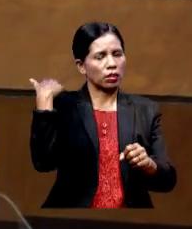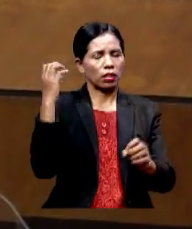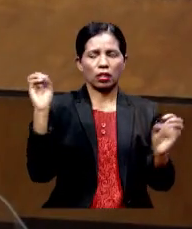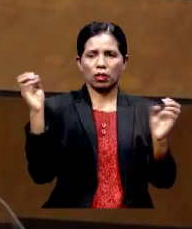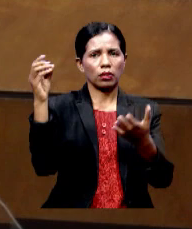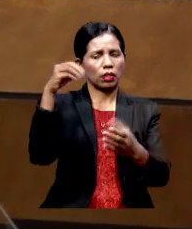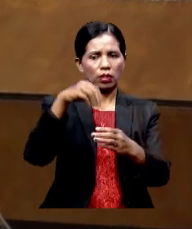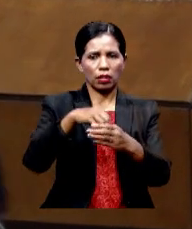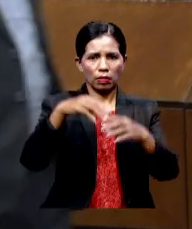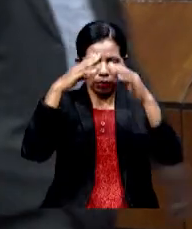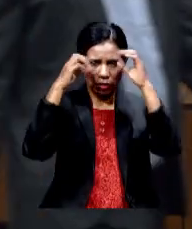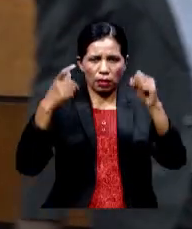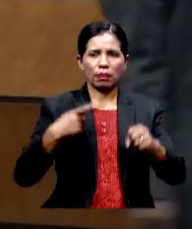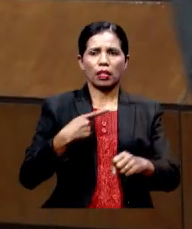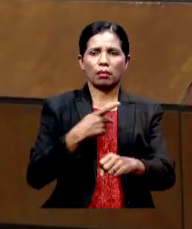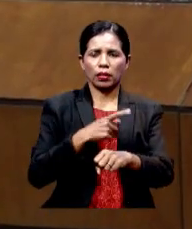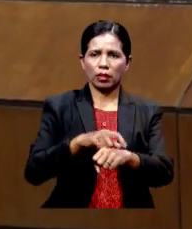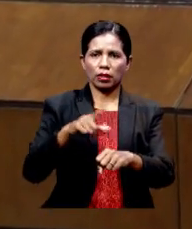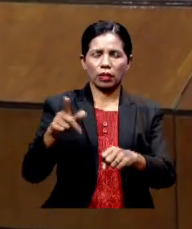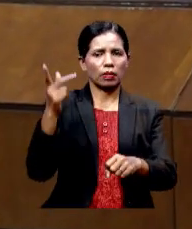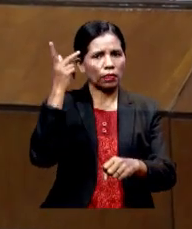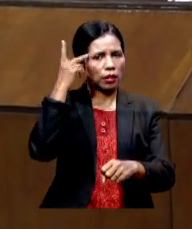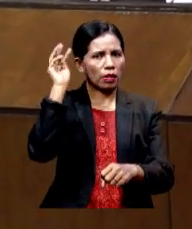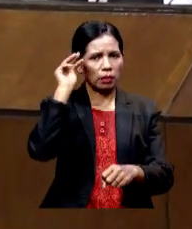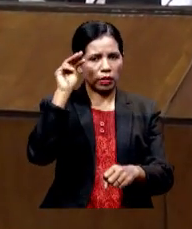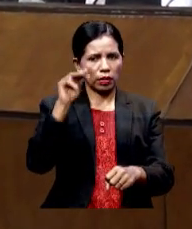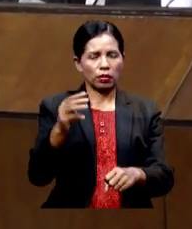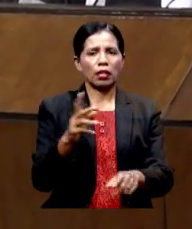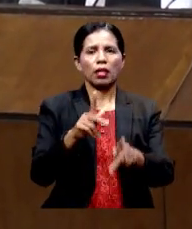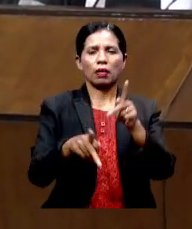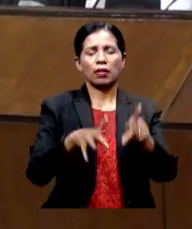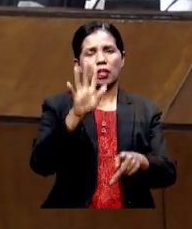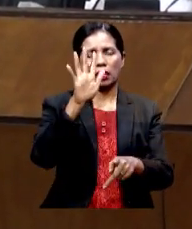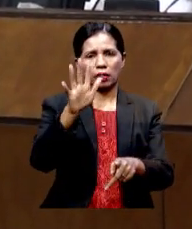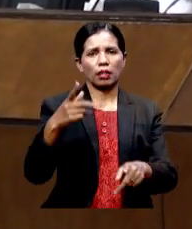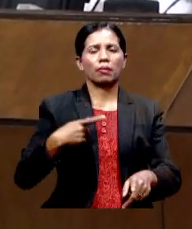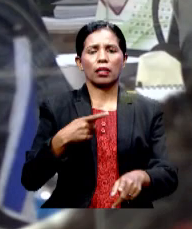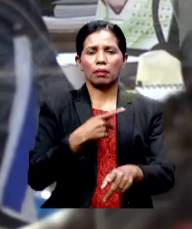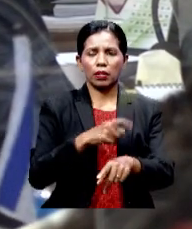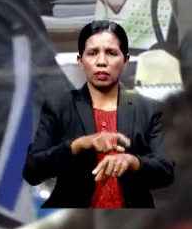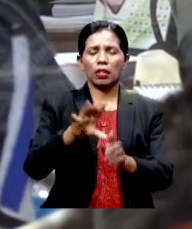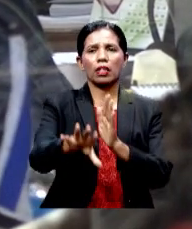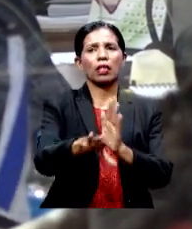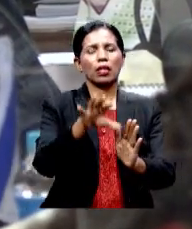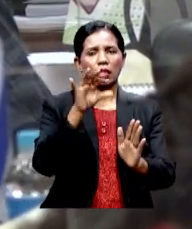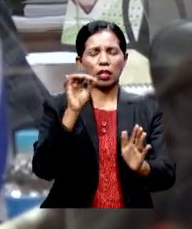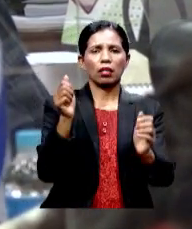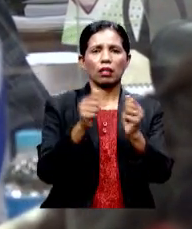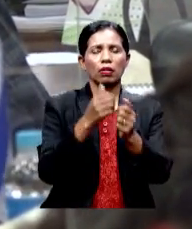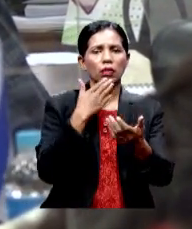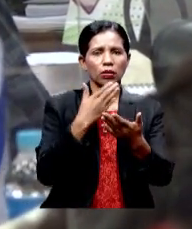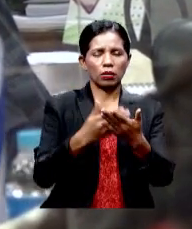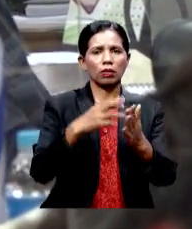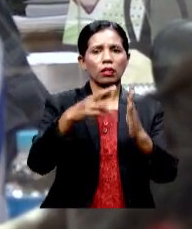destituído, Presidente do Parlamento Nacional, no Primeiro-Ministro. Cidadão na lima ne, Parlamento Nacional hili ho harmonia, tuir